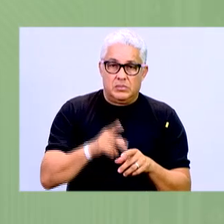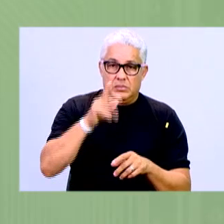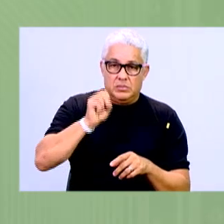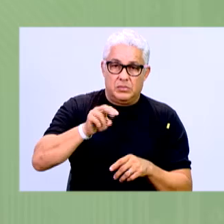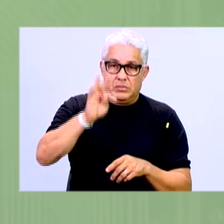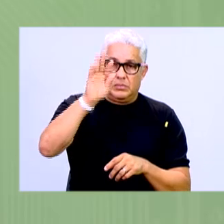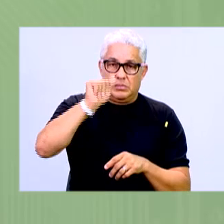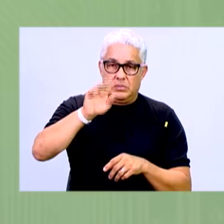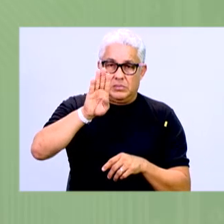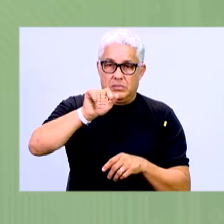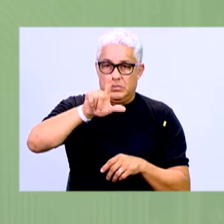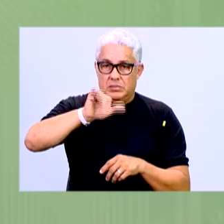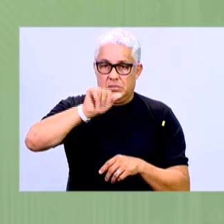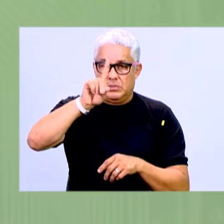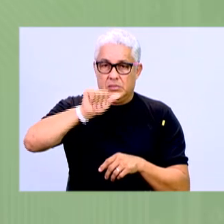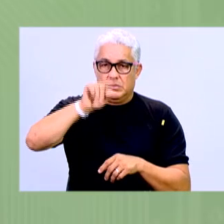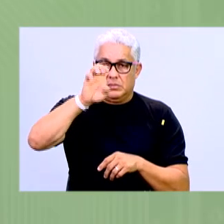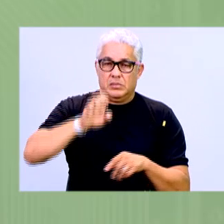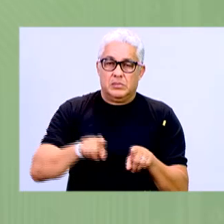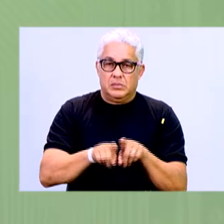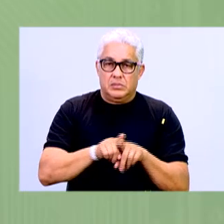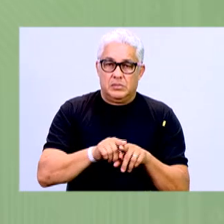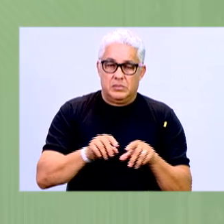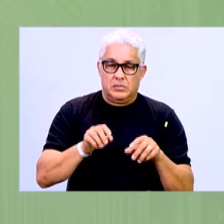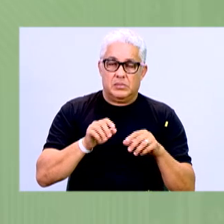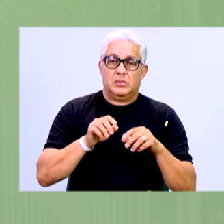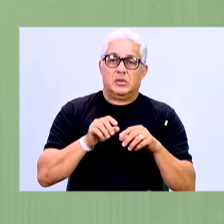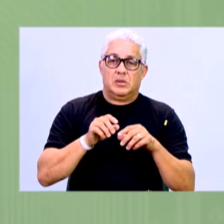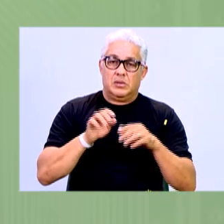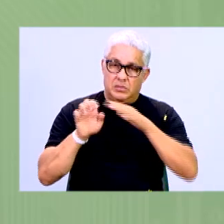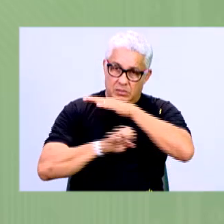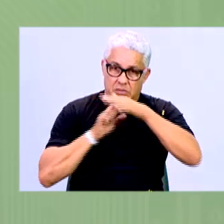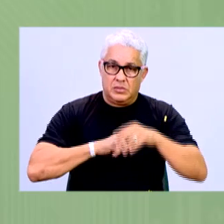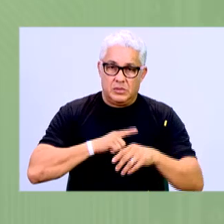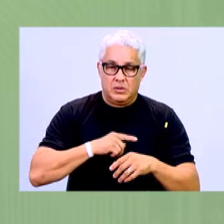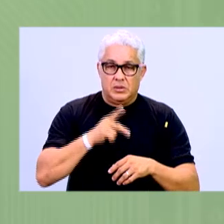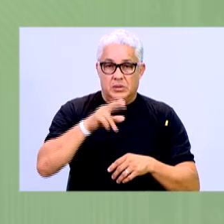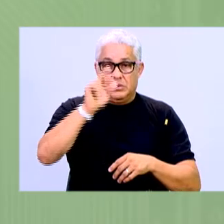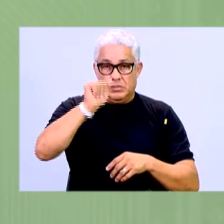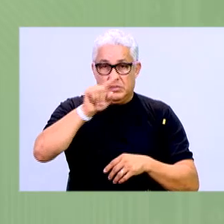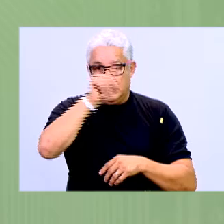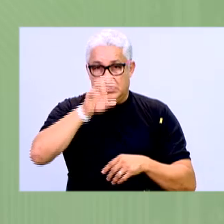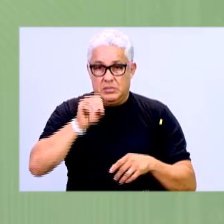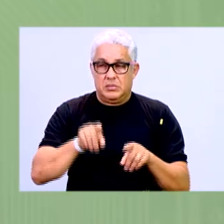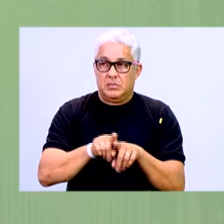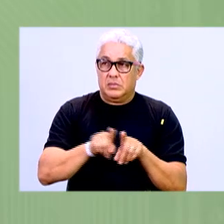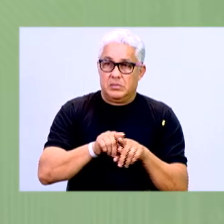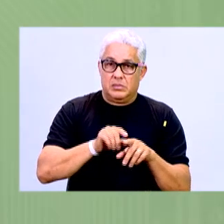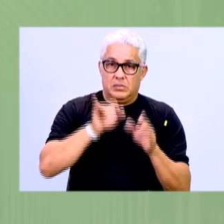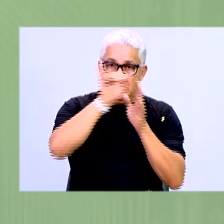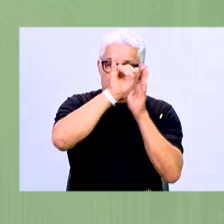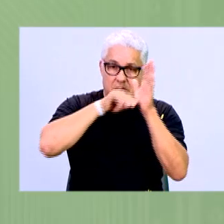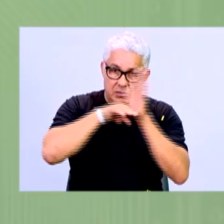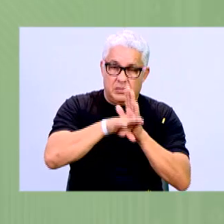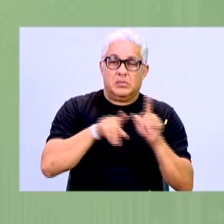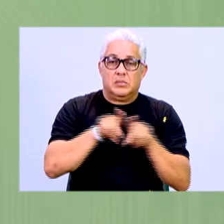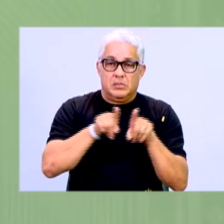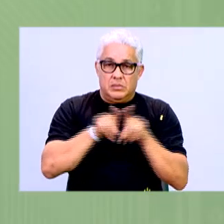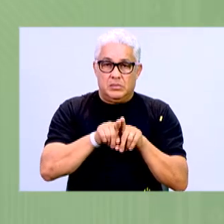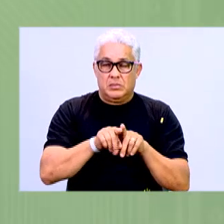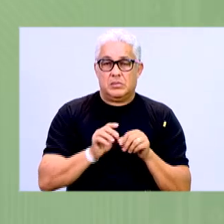portabilidade. Da organização, requisitos de prazo, requisitos de implementação, requisitos